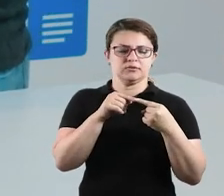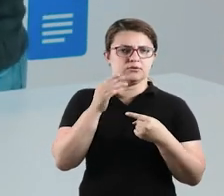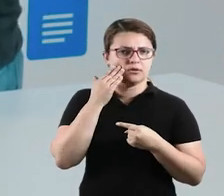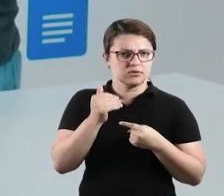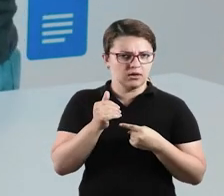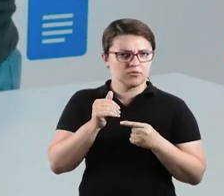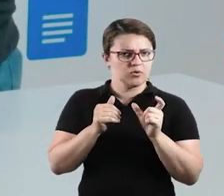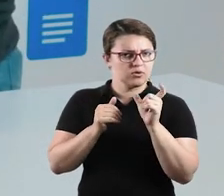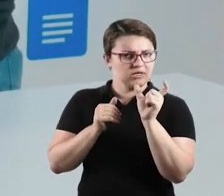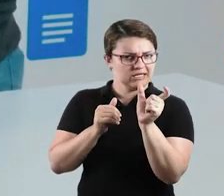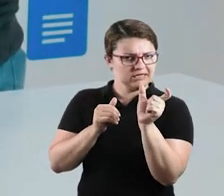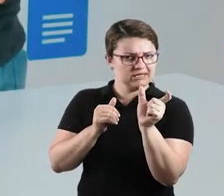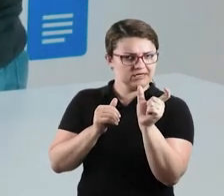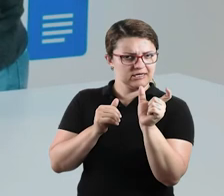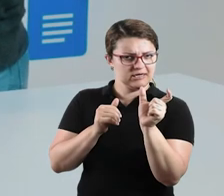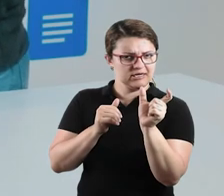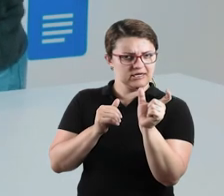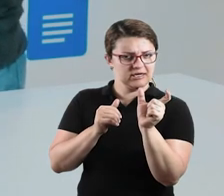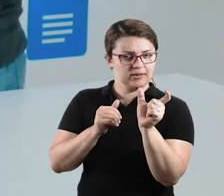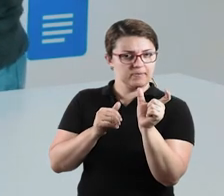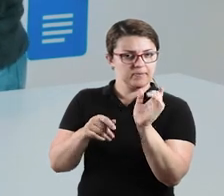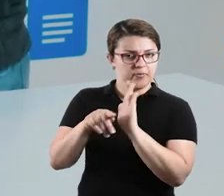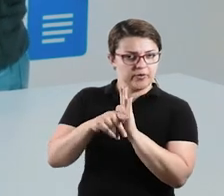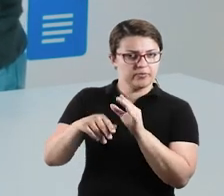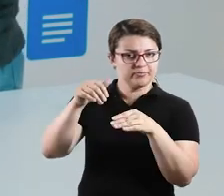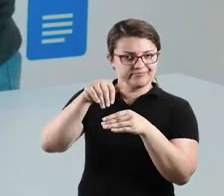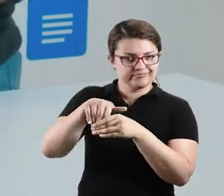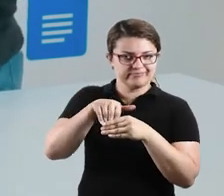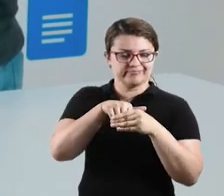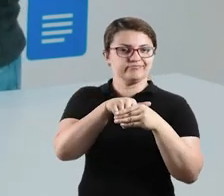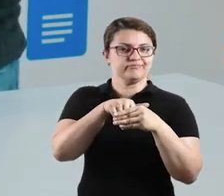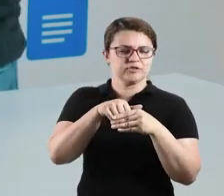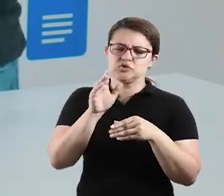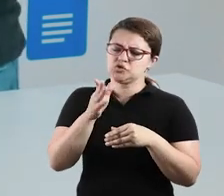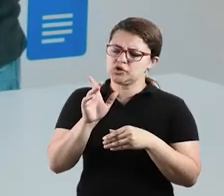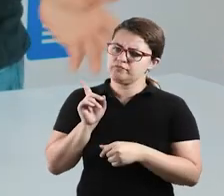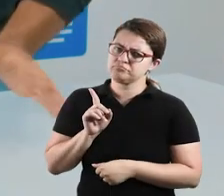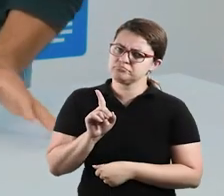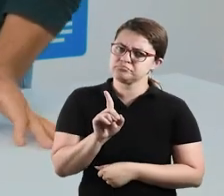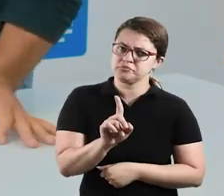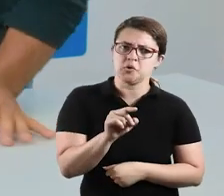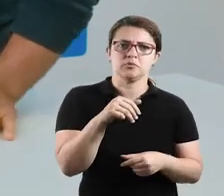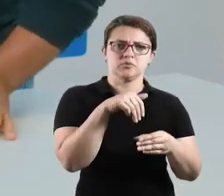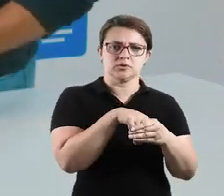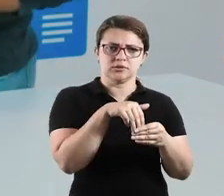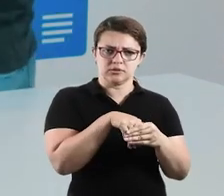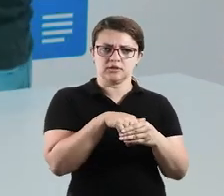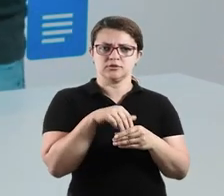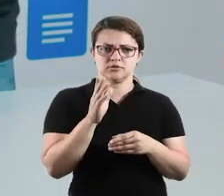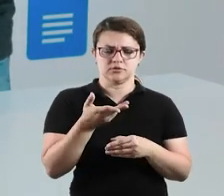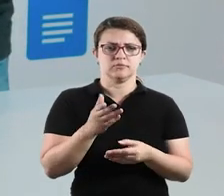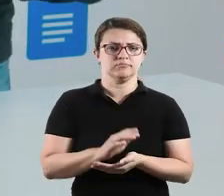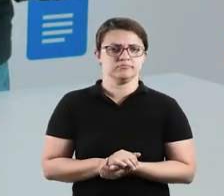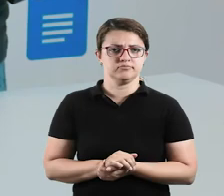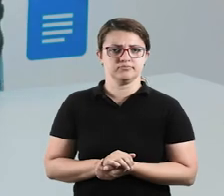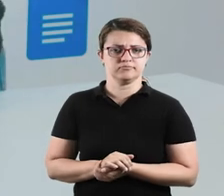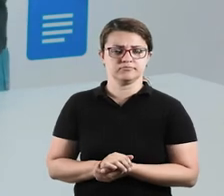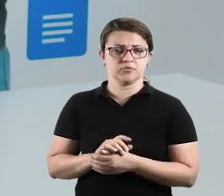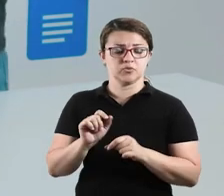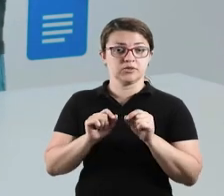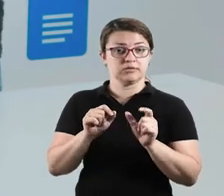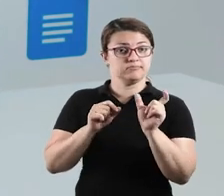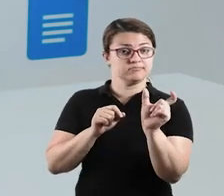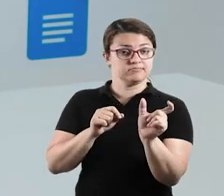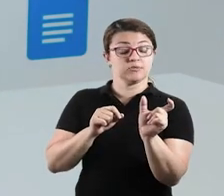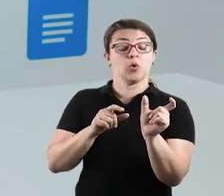Você sabe o que é um título de eleitor? Você já deve ter até votado, tem muitas comprovantes aí e tudo mais. Lá no seu título de eleitor tem a